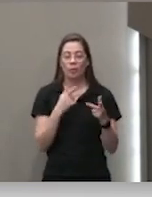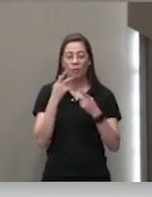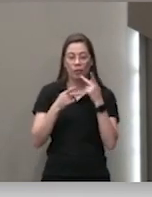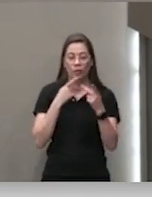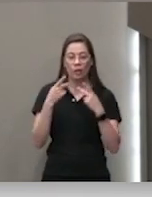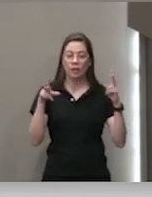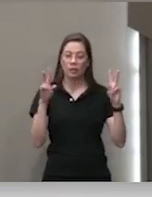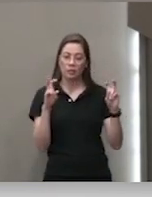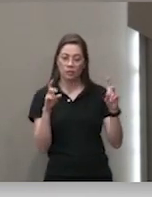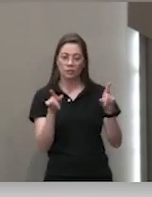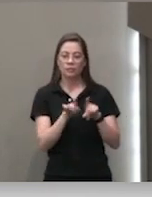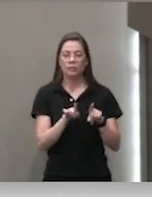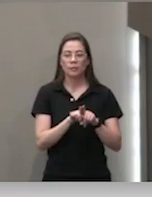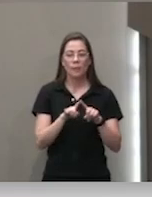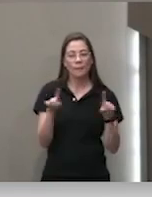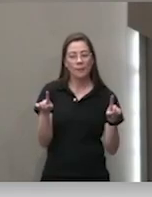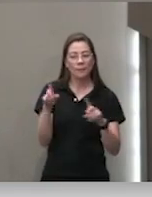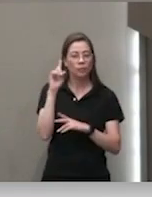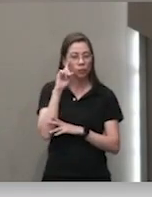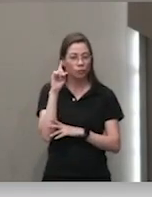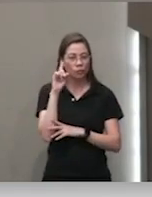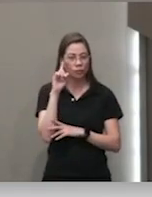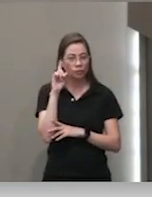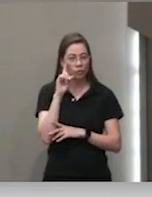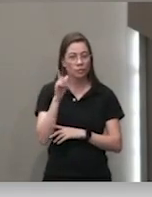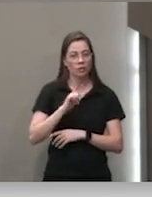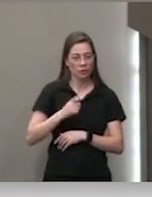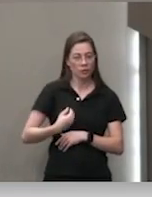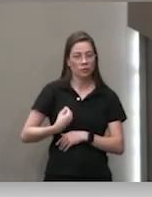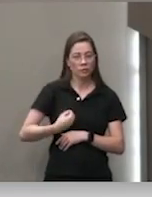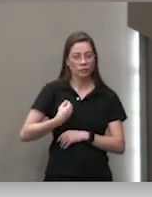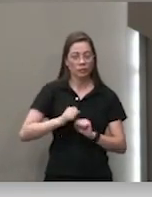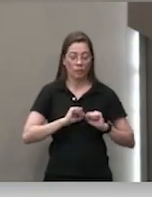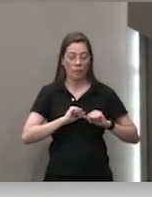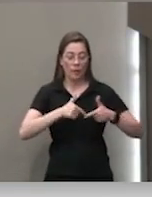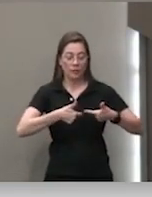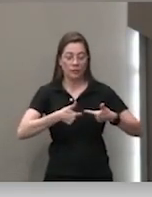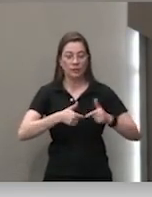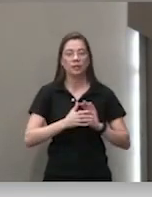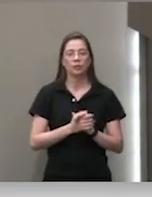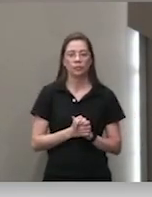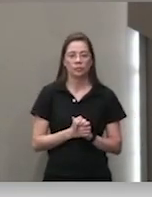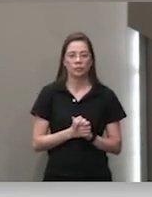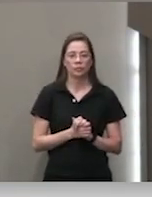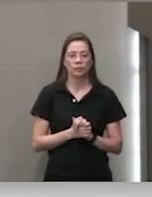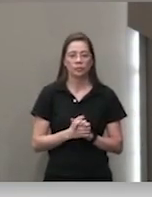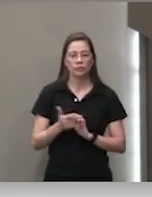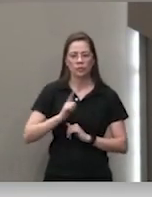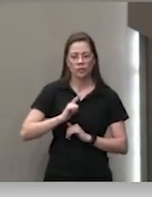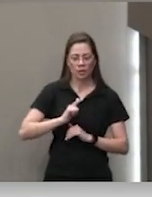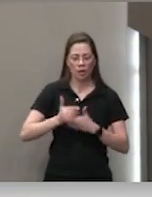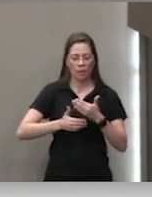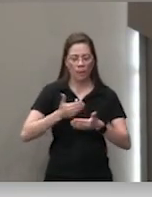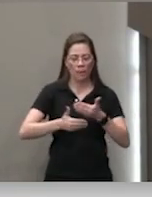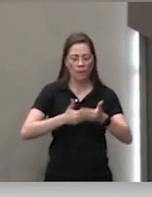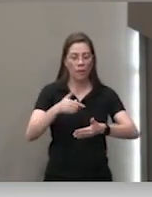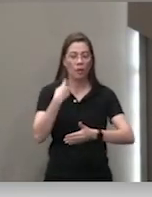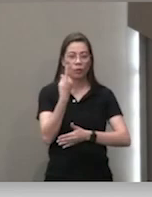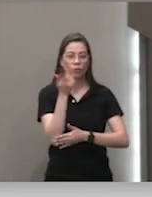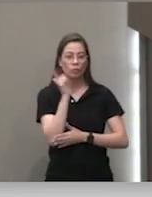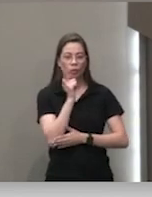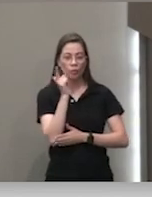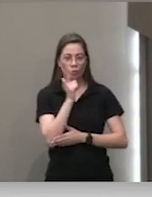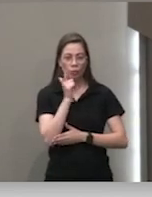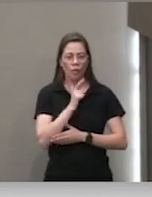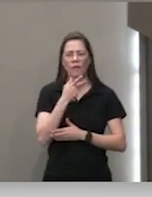isso, vereador Rufa, mas no dia a dia tem um efeito positivo. Tem toda uma série de avanços que a gente pode vir aqui